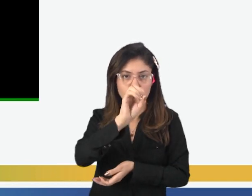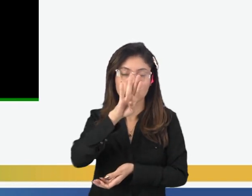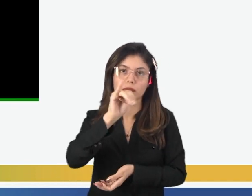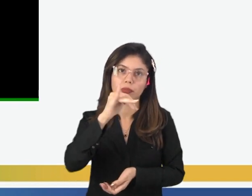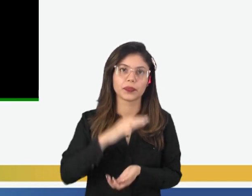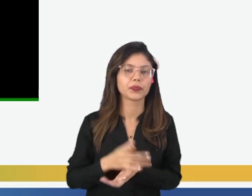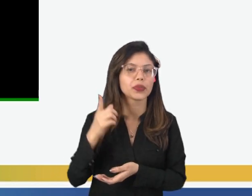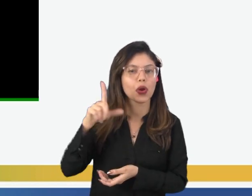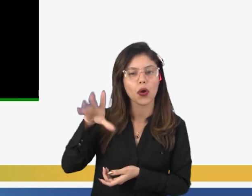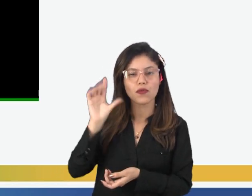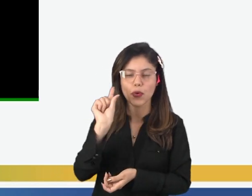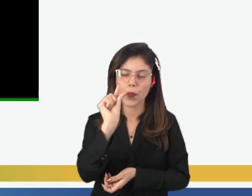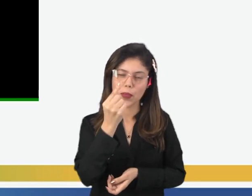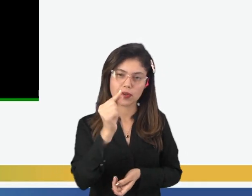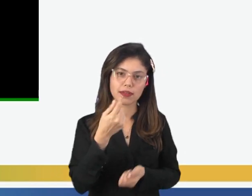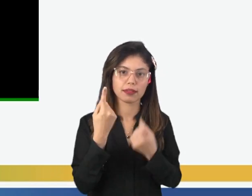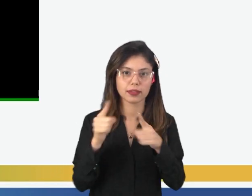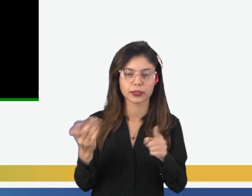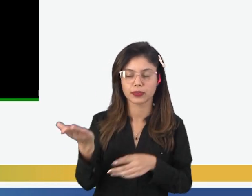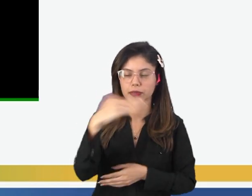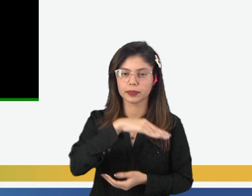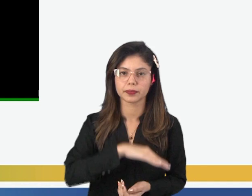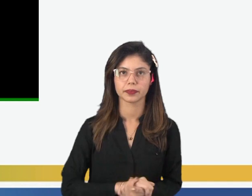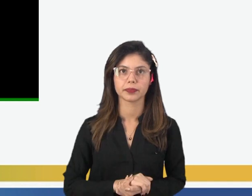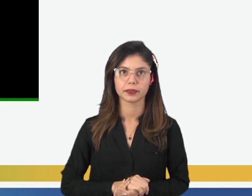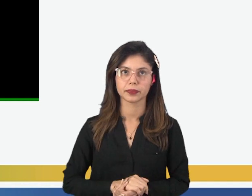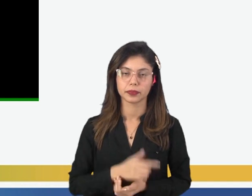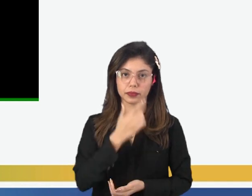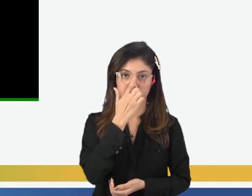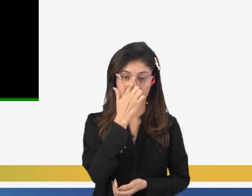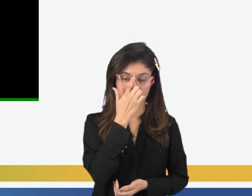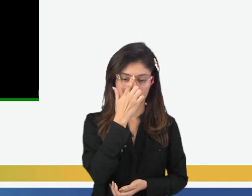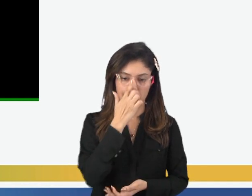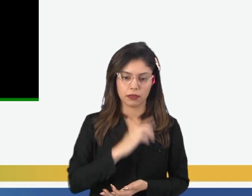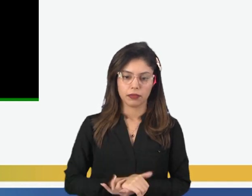vamos ouvir um pouquinho dessa música. Vamos lá?